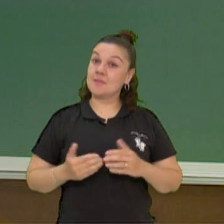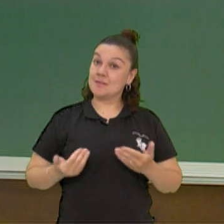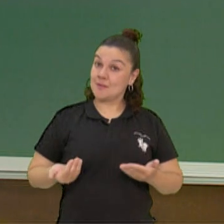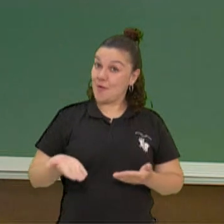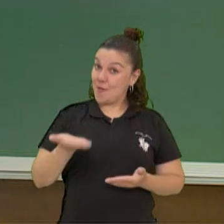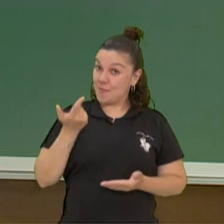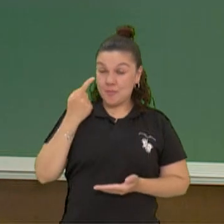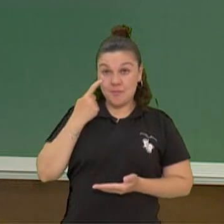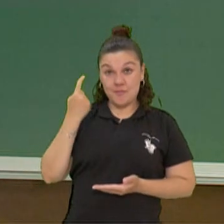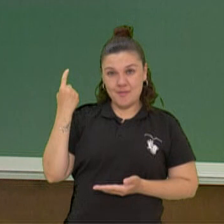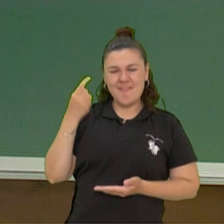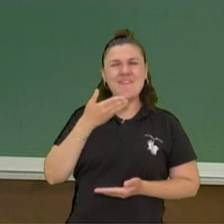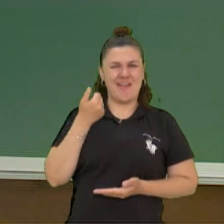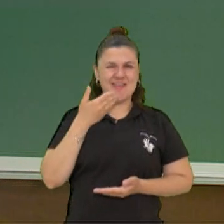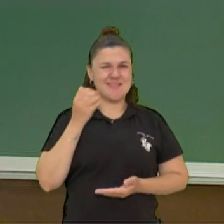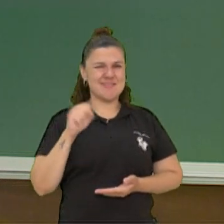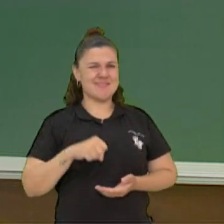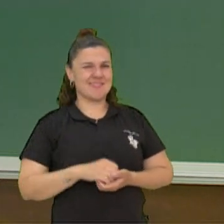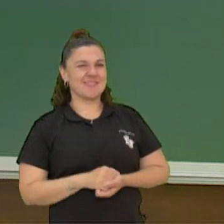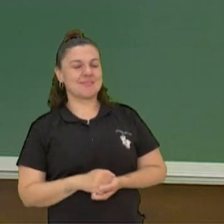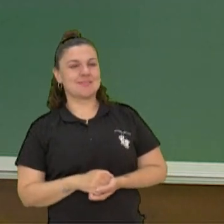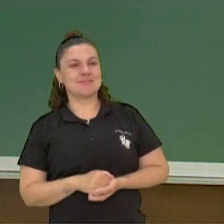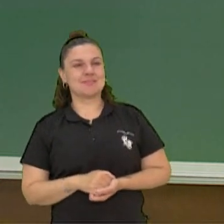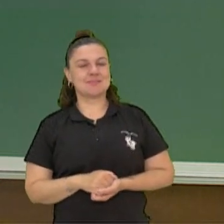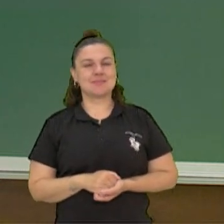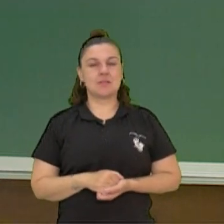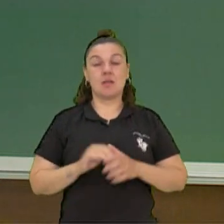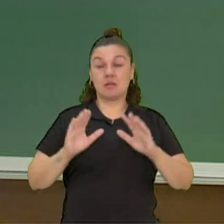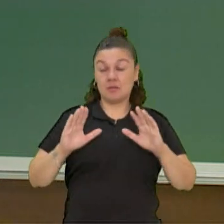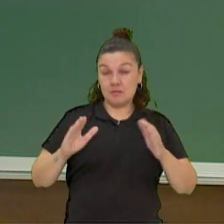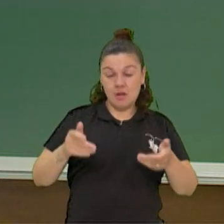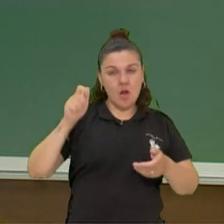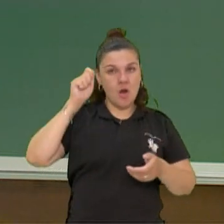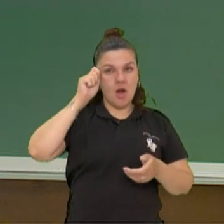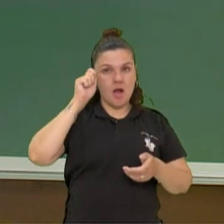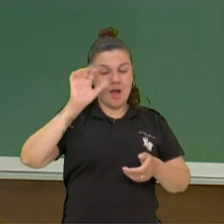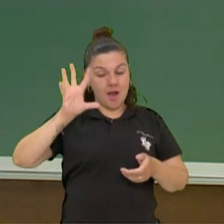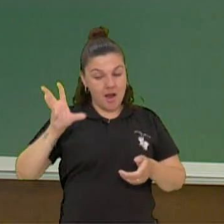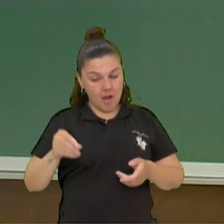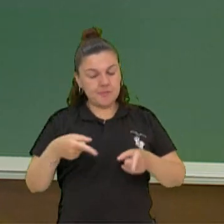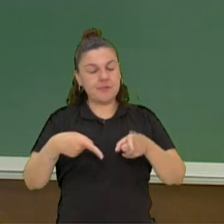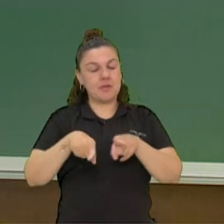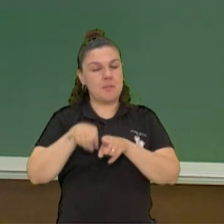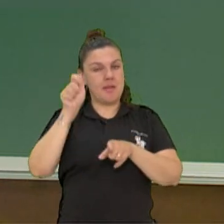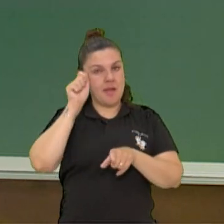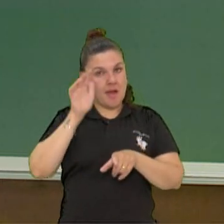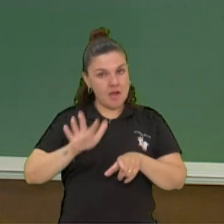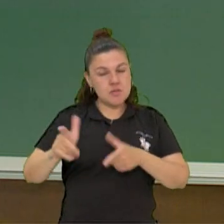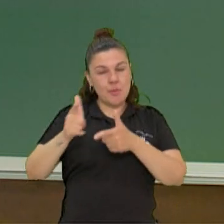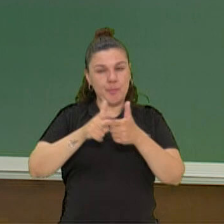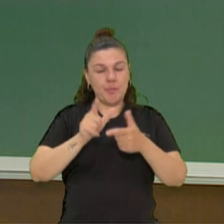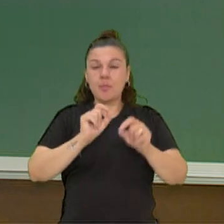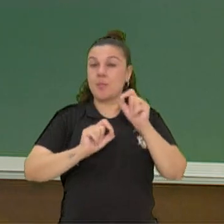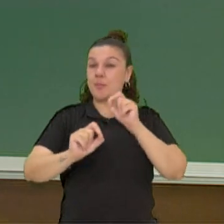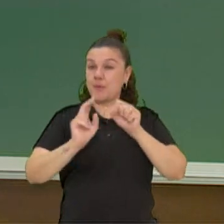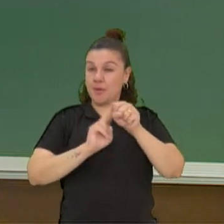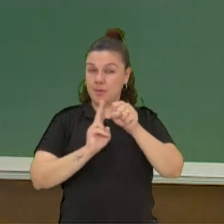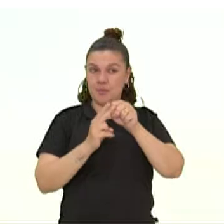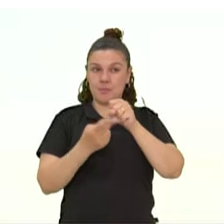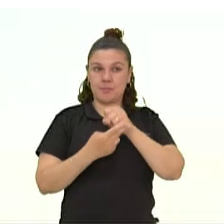Vamos lá, pessoal, fácil essa aí, né? O nosso segundo questionário. Assim como na África, um grande problema para as áreas urbanas na Ásia é